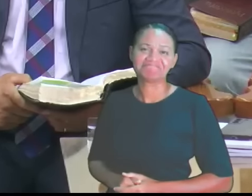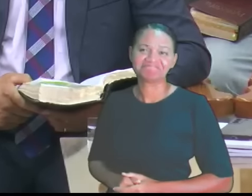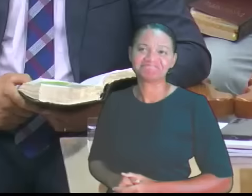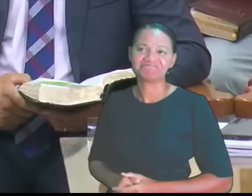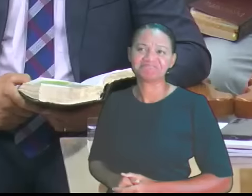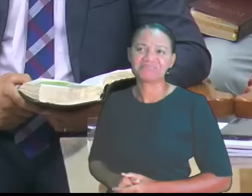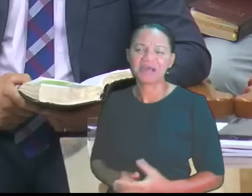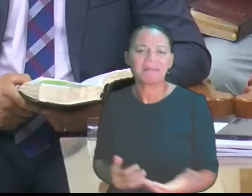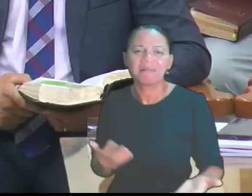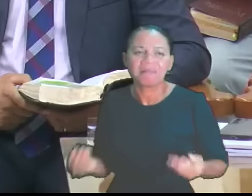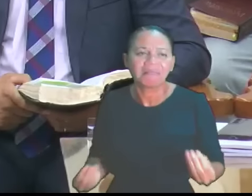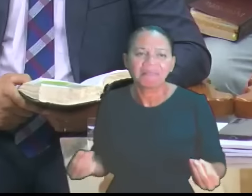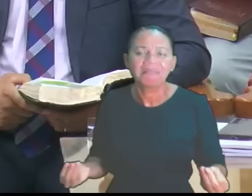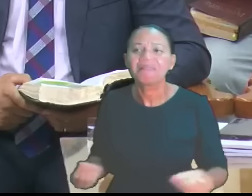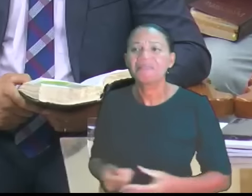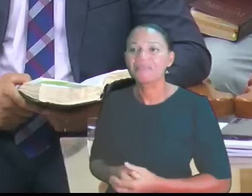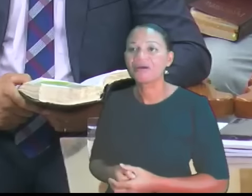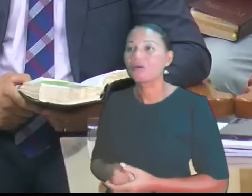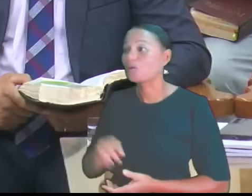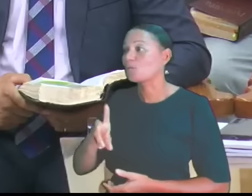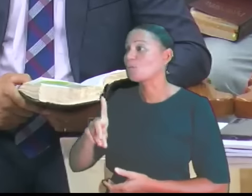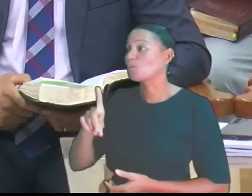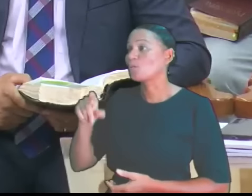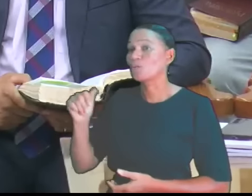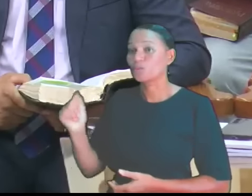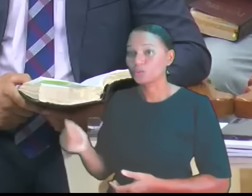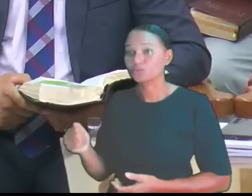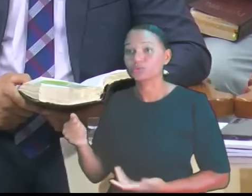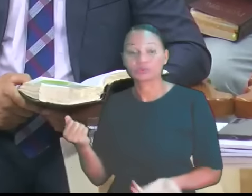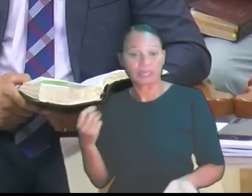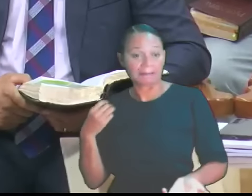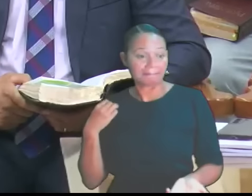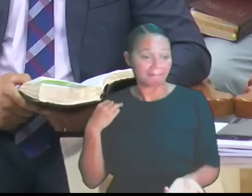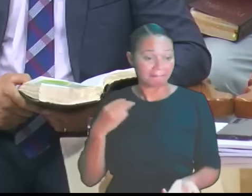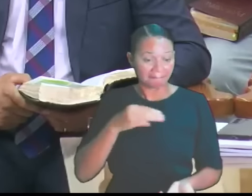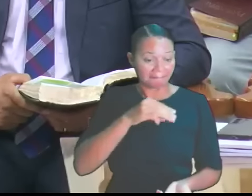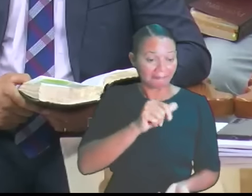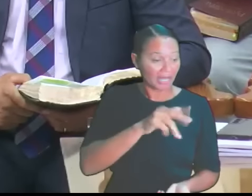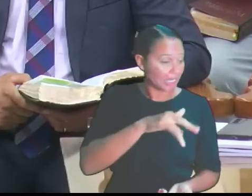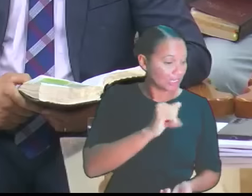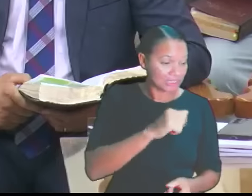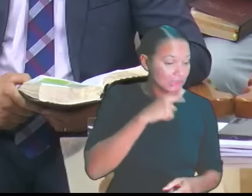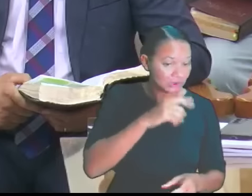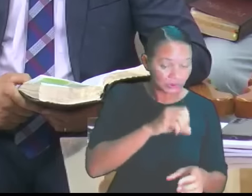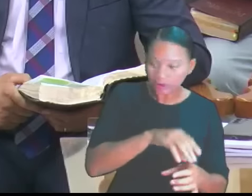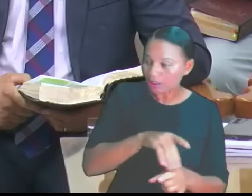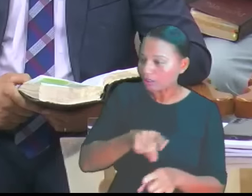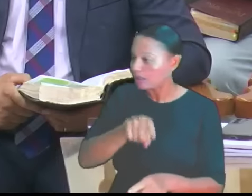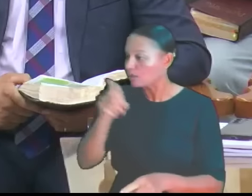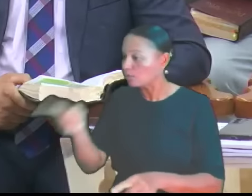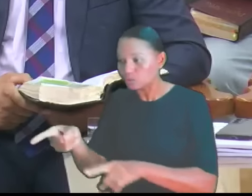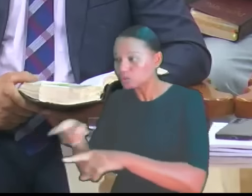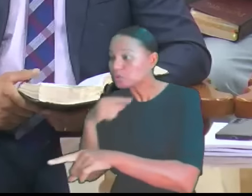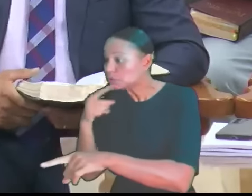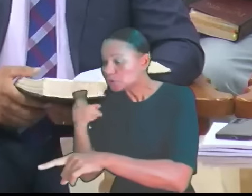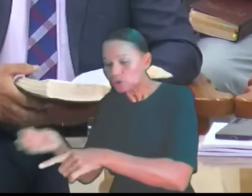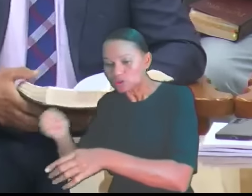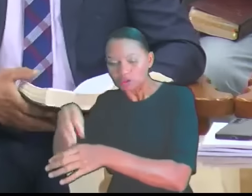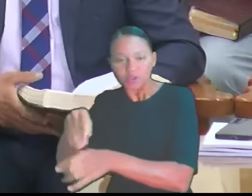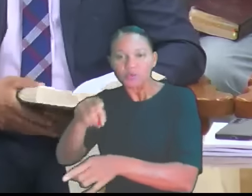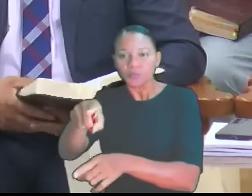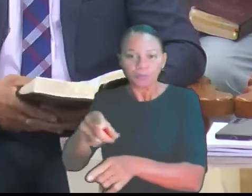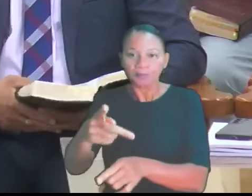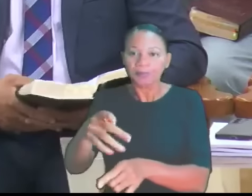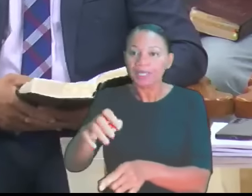Mas que jeito que é que dá certo? O dia que a Maria não dá, Deus levanta a Joaquina. O dia que a Joaquina não dá, Deus levanta o José. O dia que o José não dá, Deus levanta o